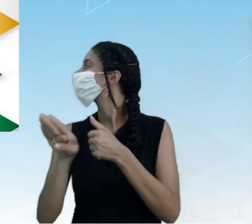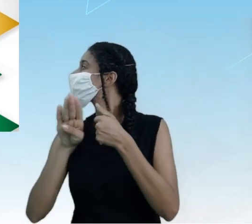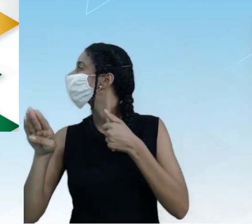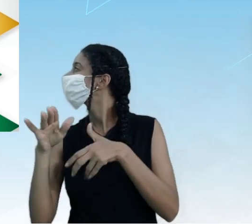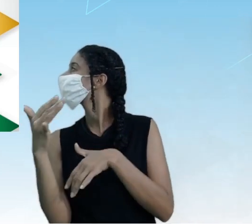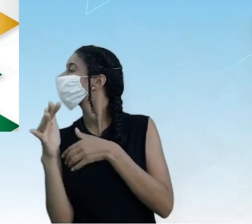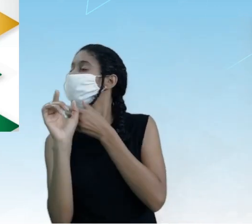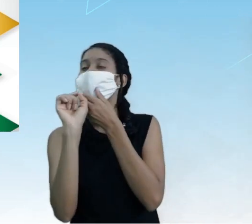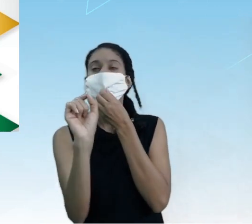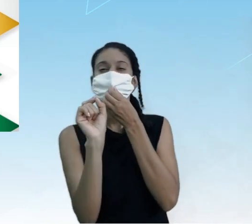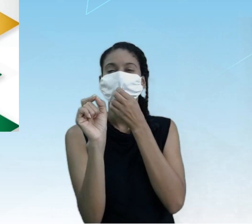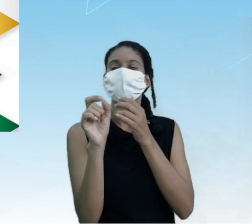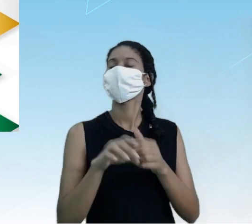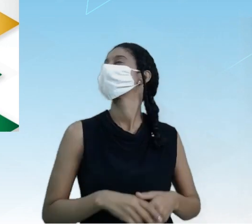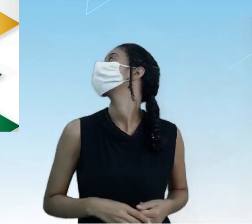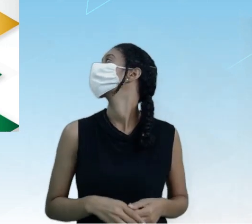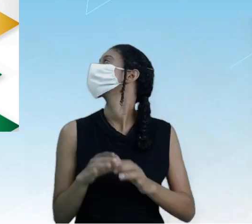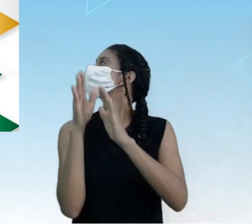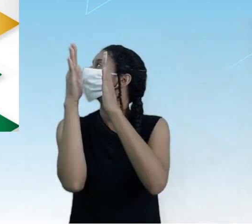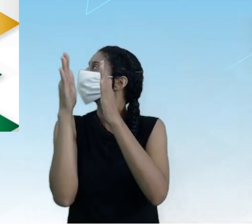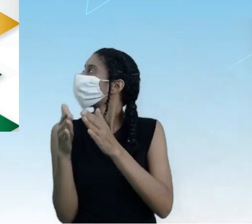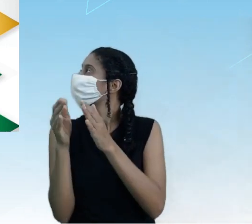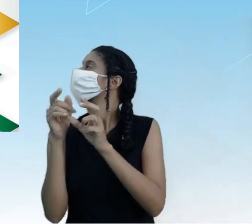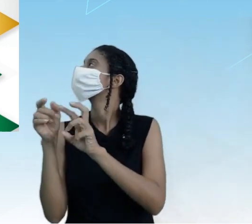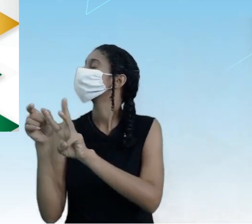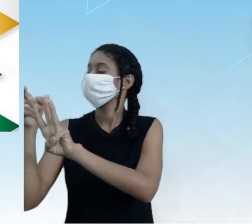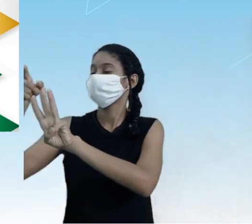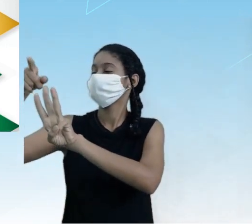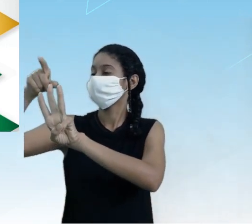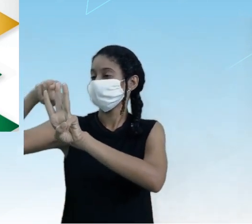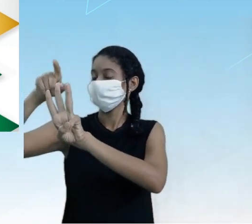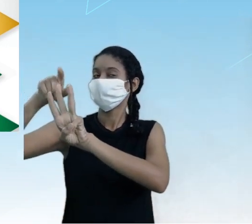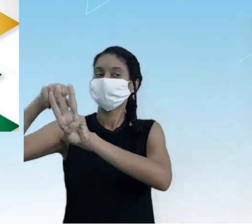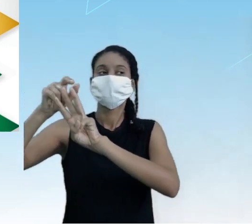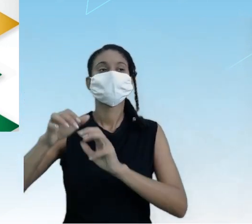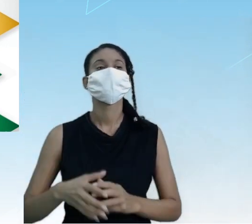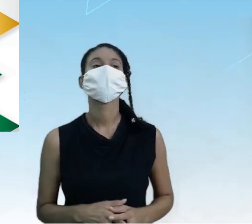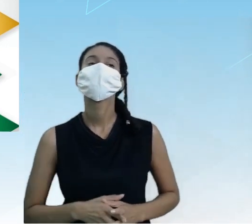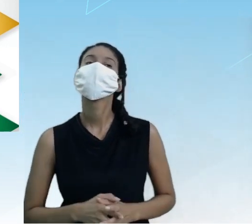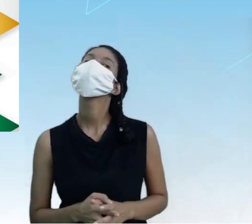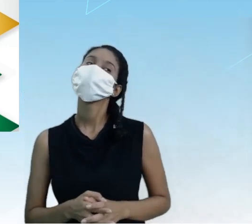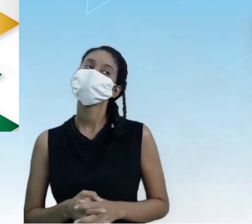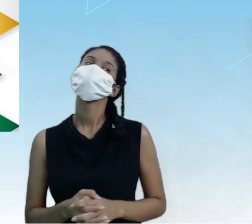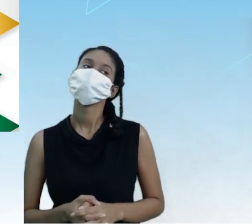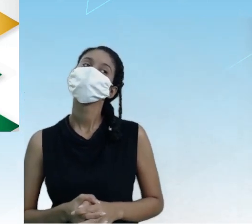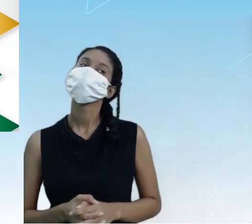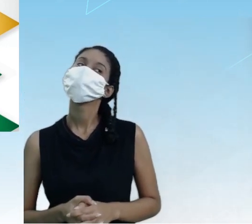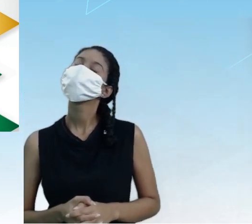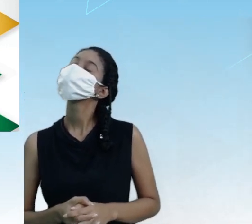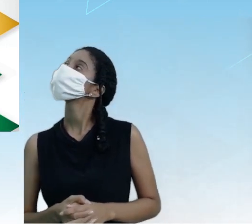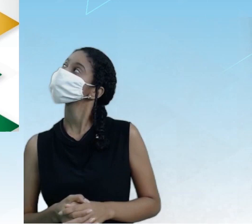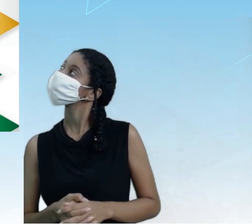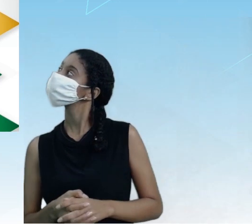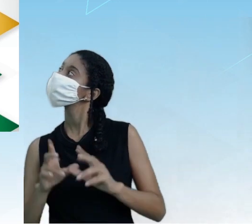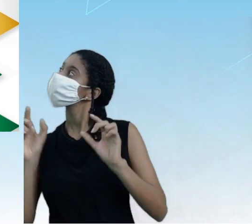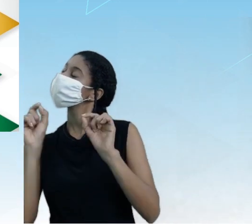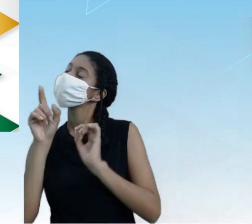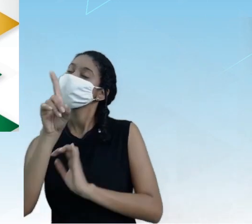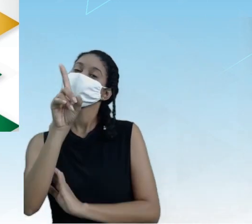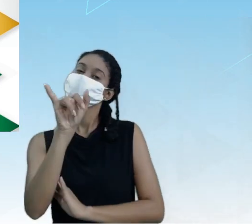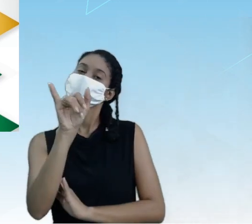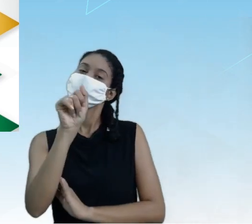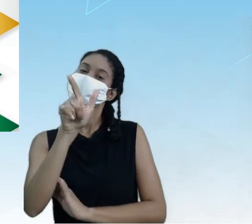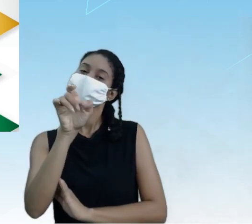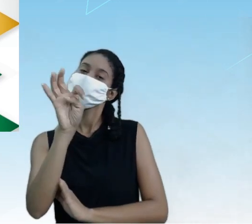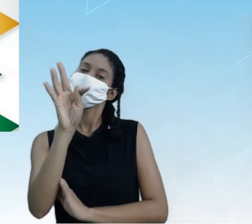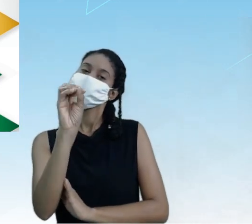o inglês médio, por isso que ele está aí no meio, você pode perceber que seriam esses dialetos